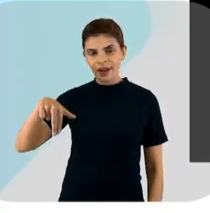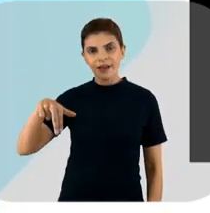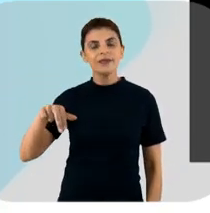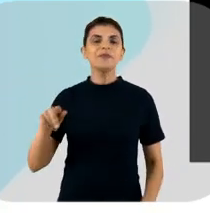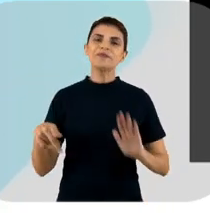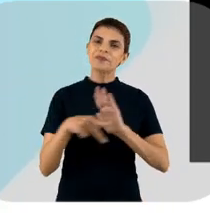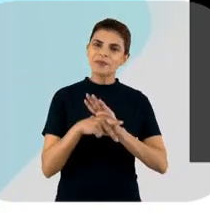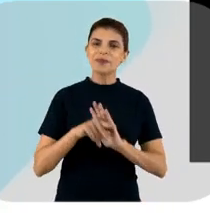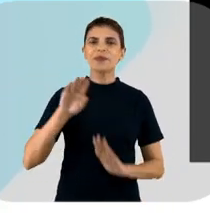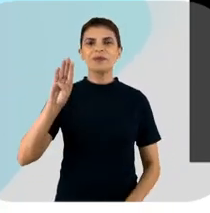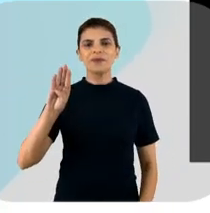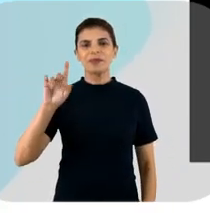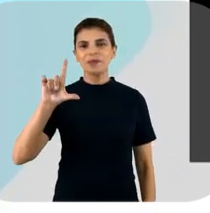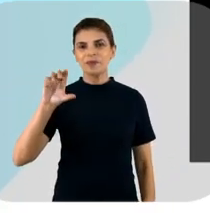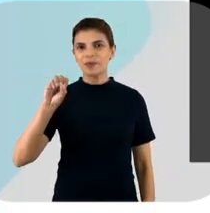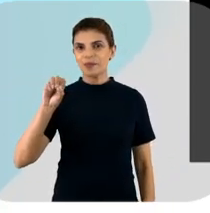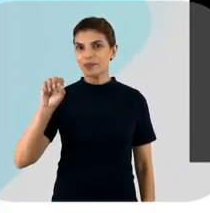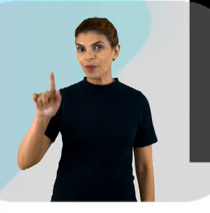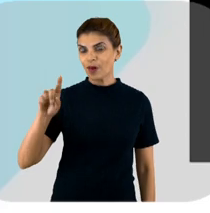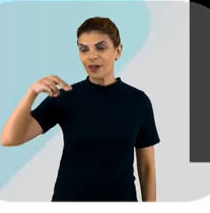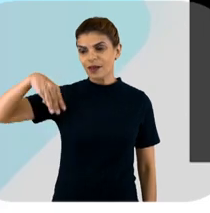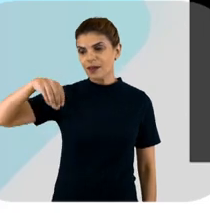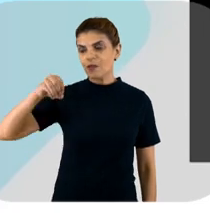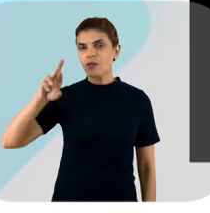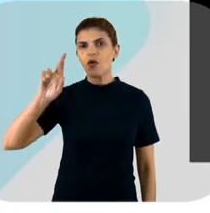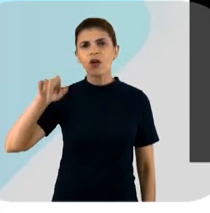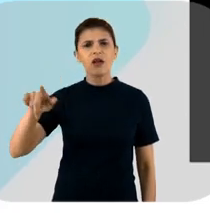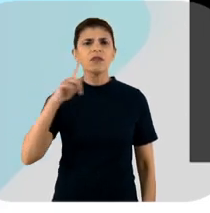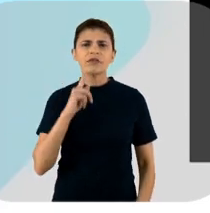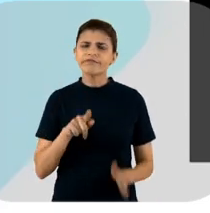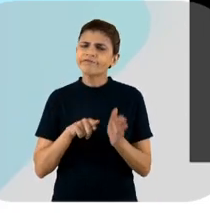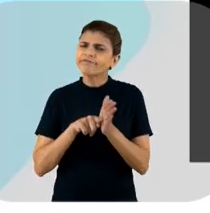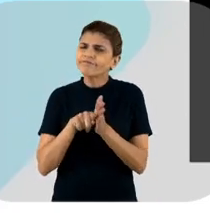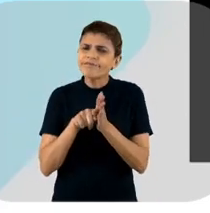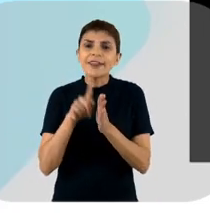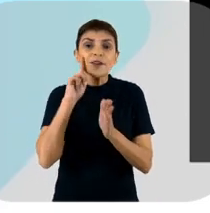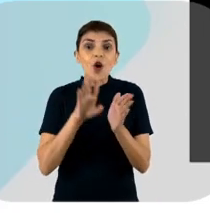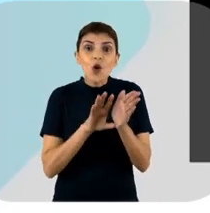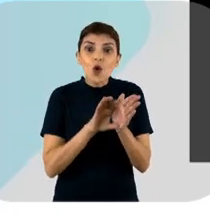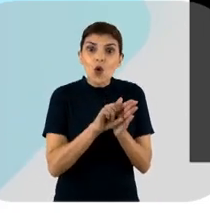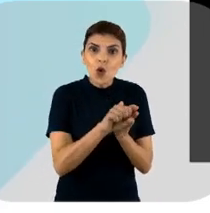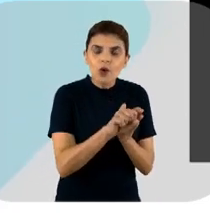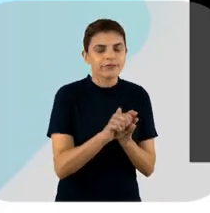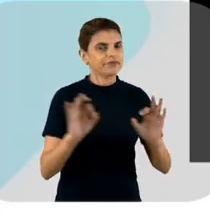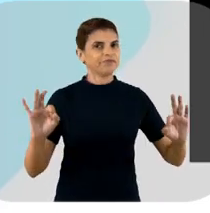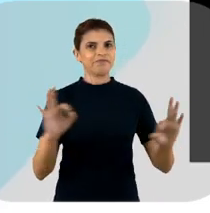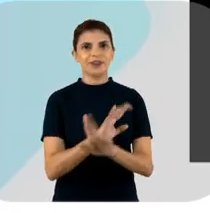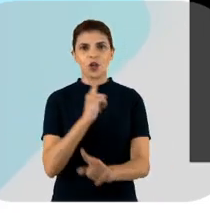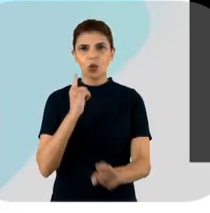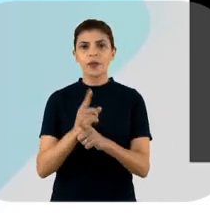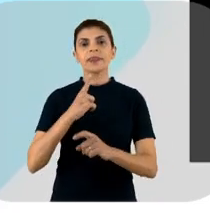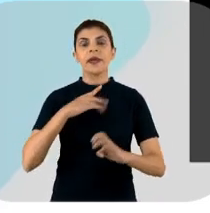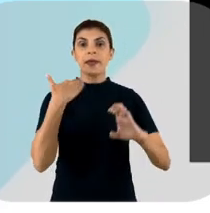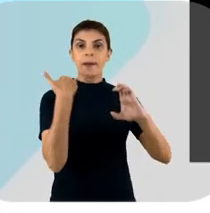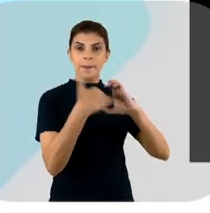é blog Moran. E vocês já encontram. O Google é ótimo para essas coisas. E tem o